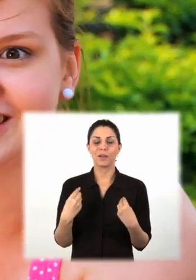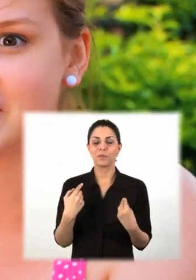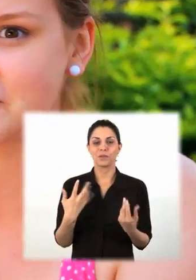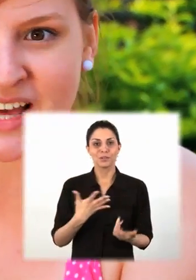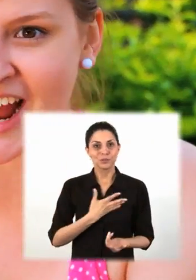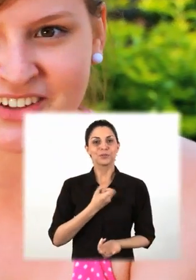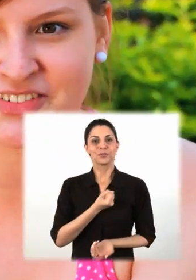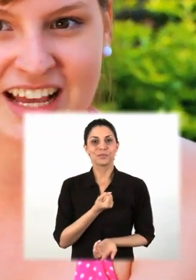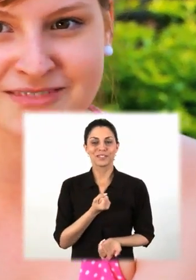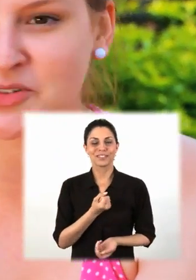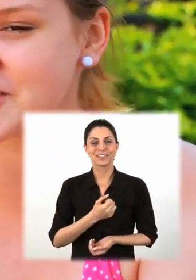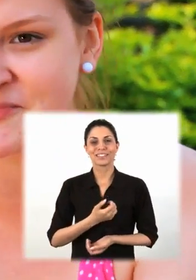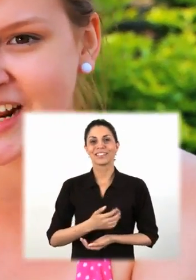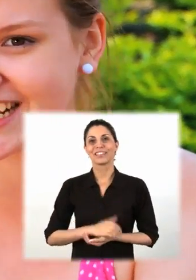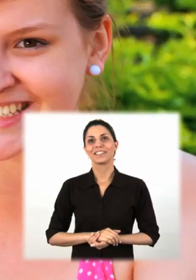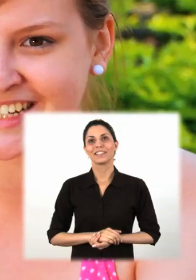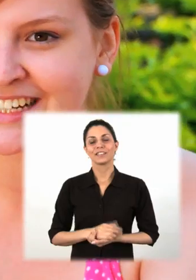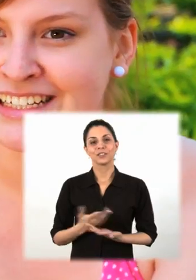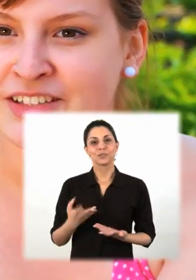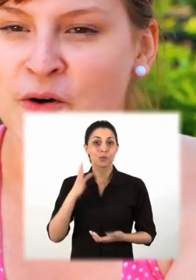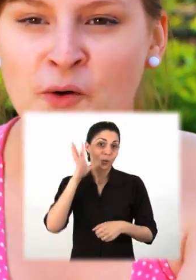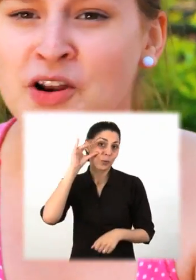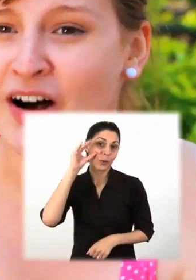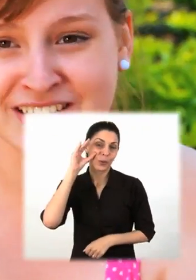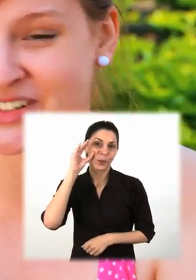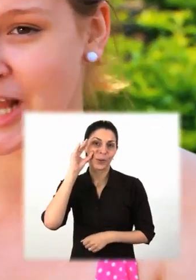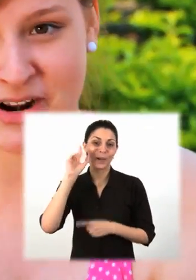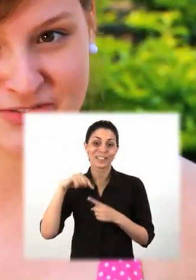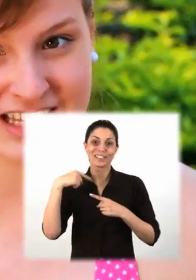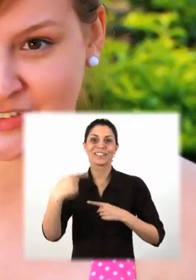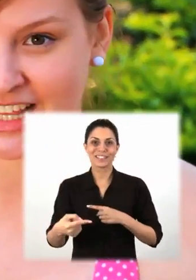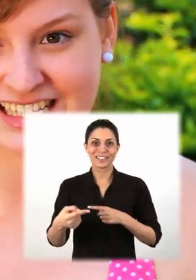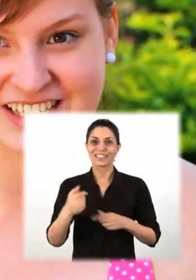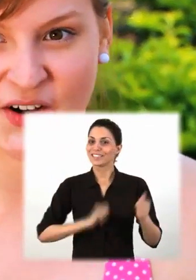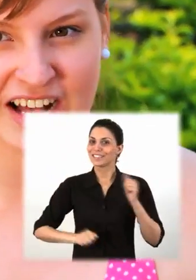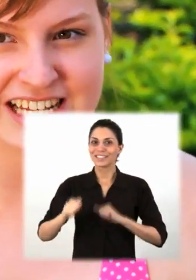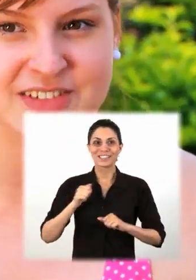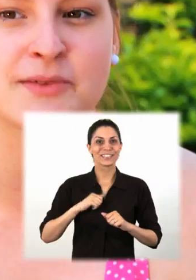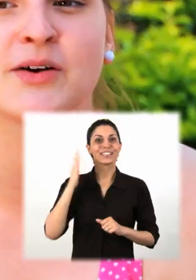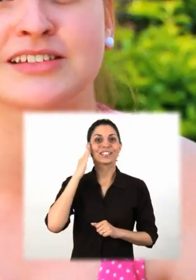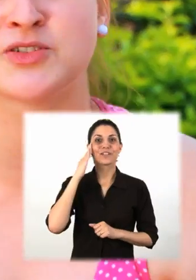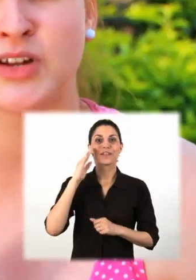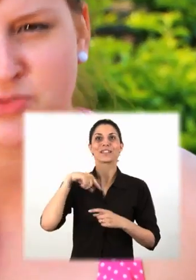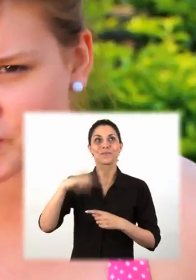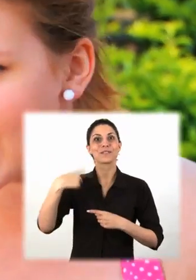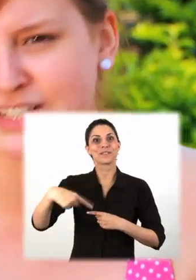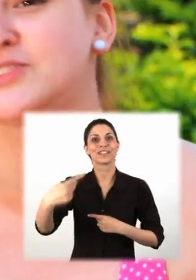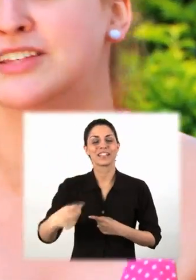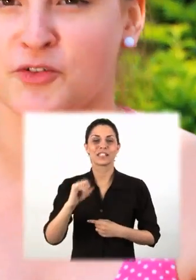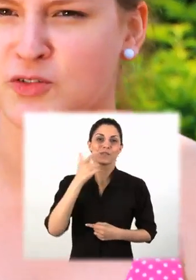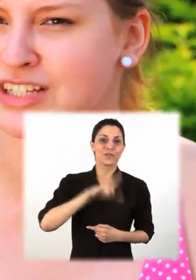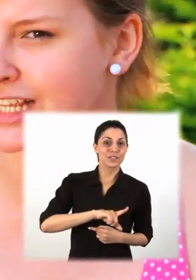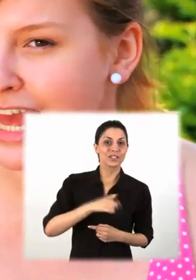presente, né? Nem esperava. Fiquei muito surpresa. Tô curiosa com o que tá pra vir. Tô aqui ansiosa, querendo saber quais são os próximos